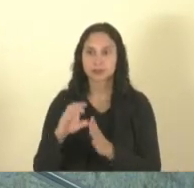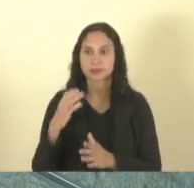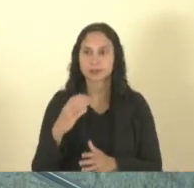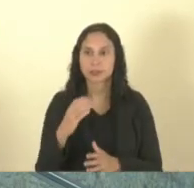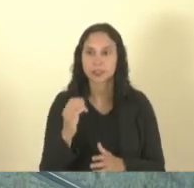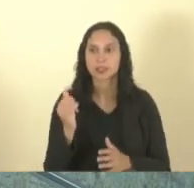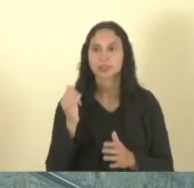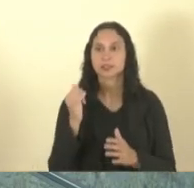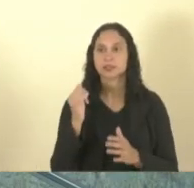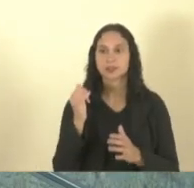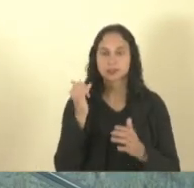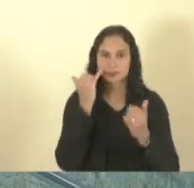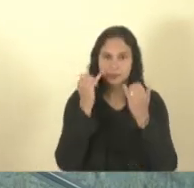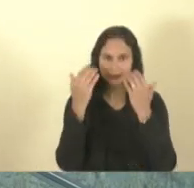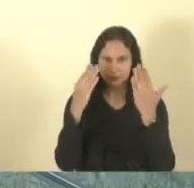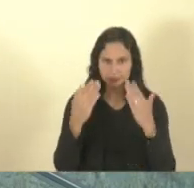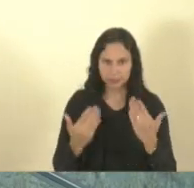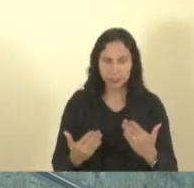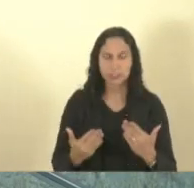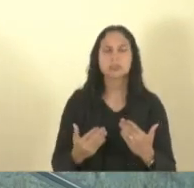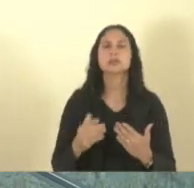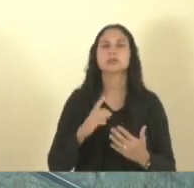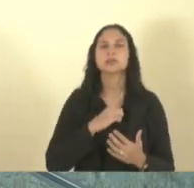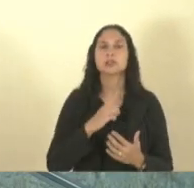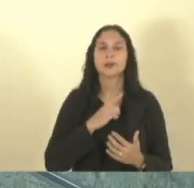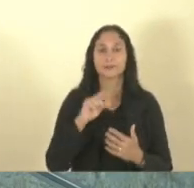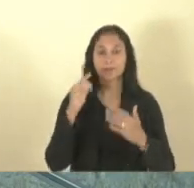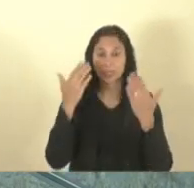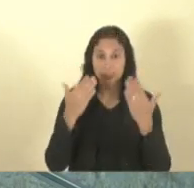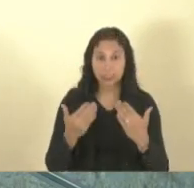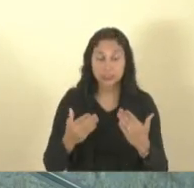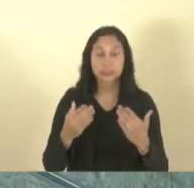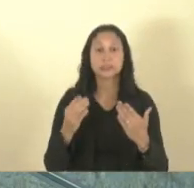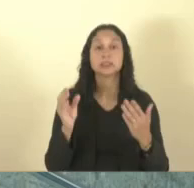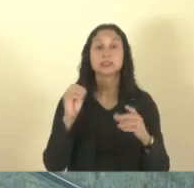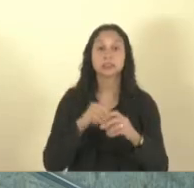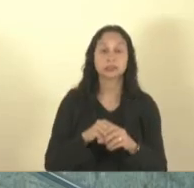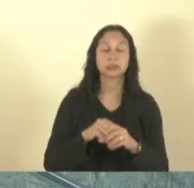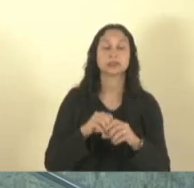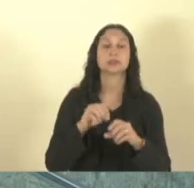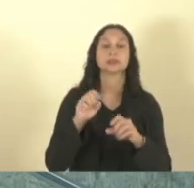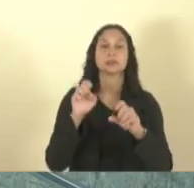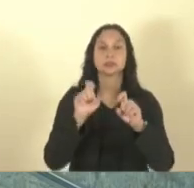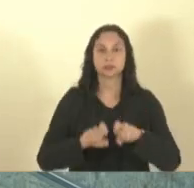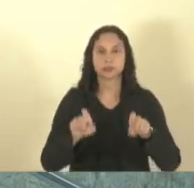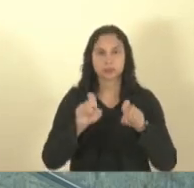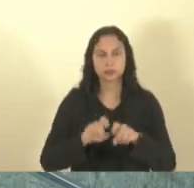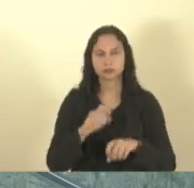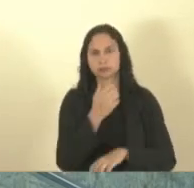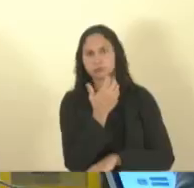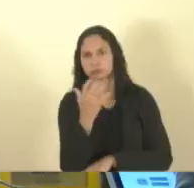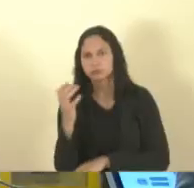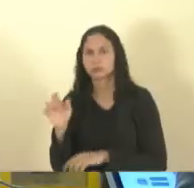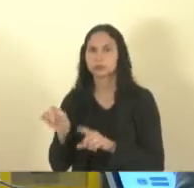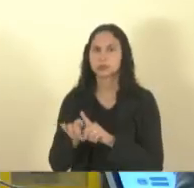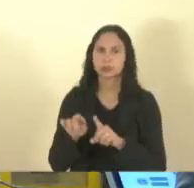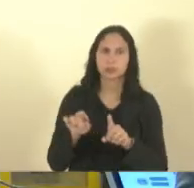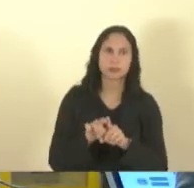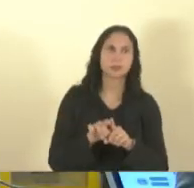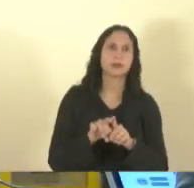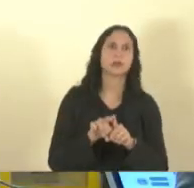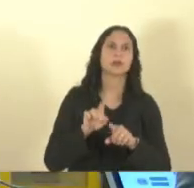Big Data Analytics. Analista de Sistema no Instituto Estadual de Meio Ambiente e Recursos